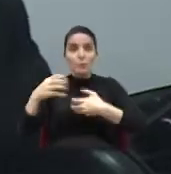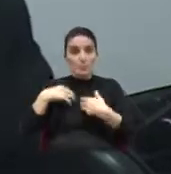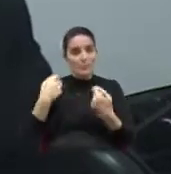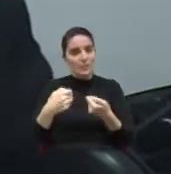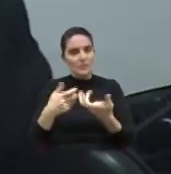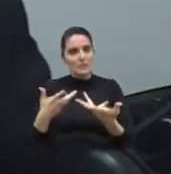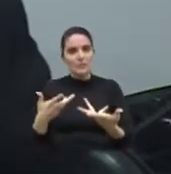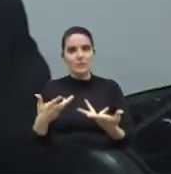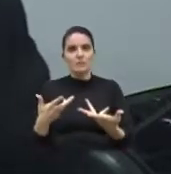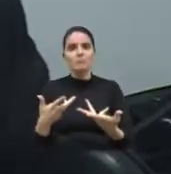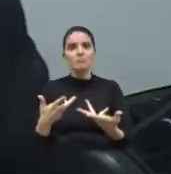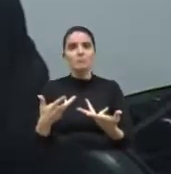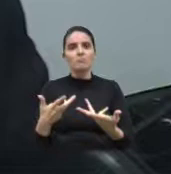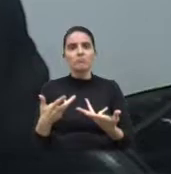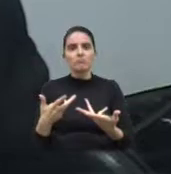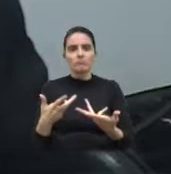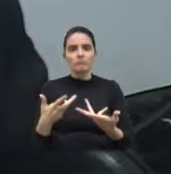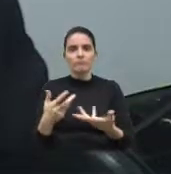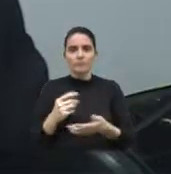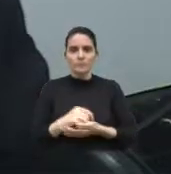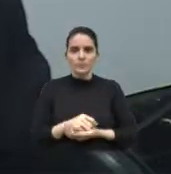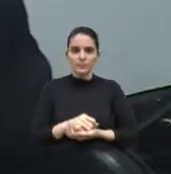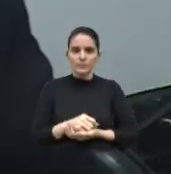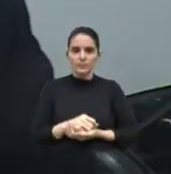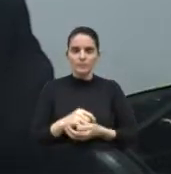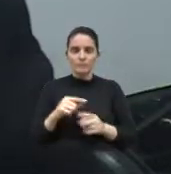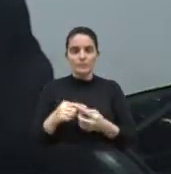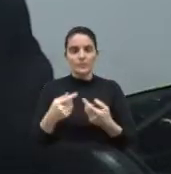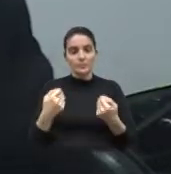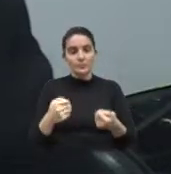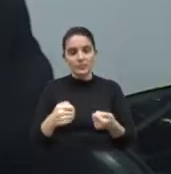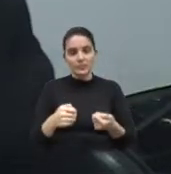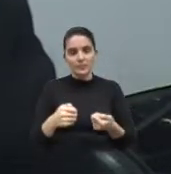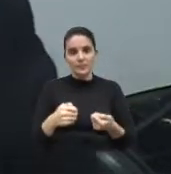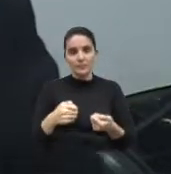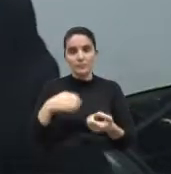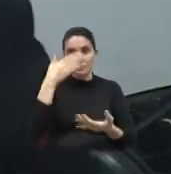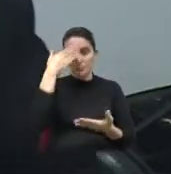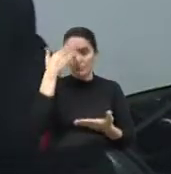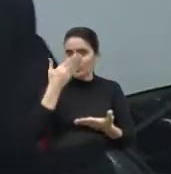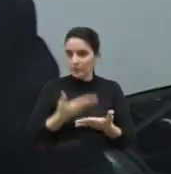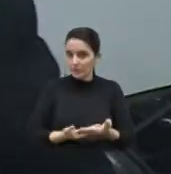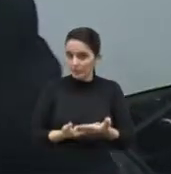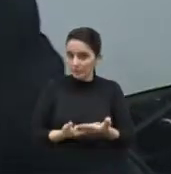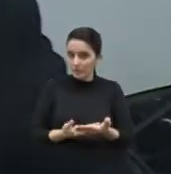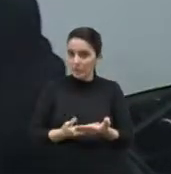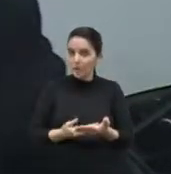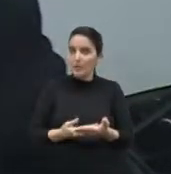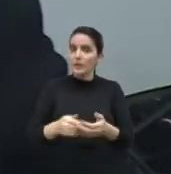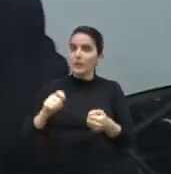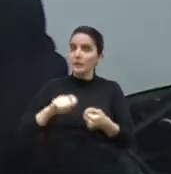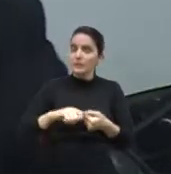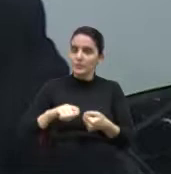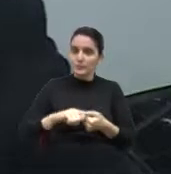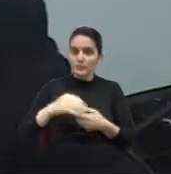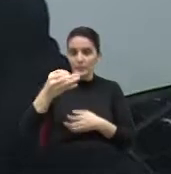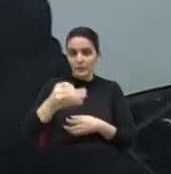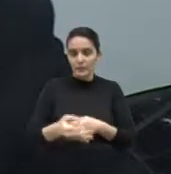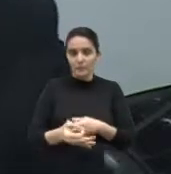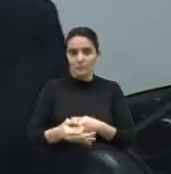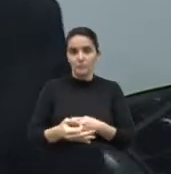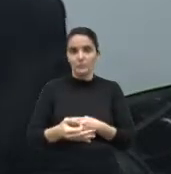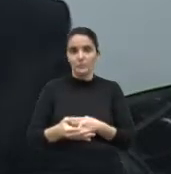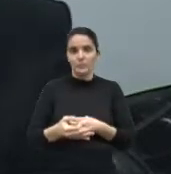mas nós não podemos tirar aquilo que nós cremos. Nós não podemos, aquilo que nós cremos,